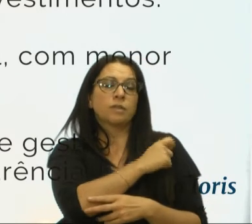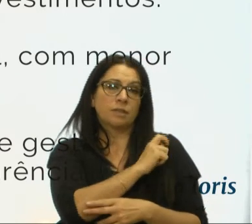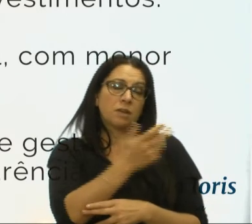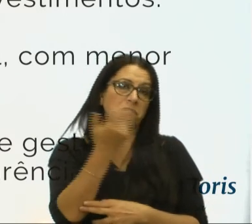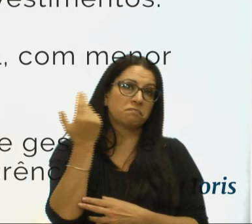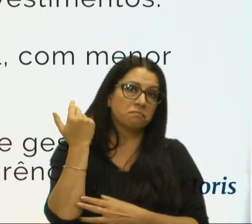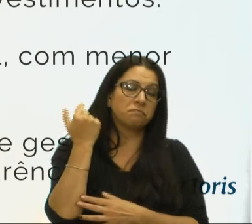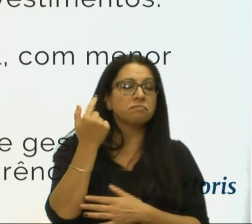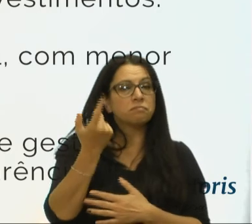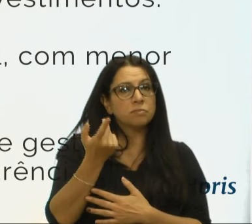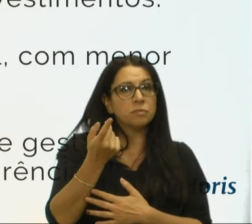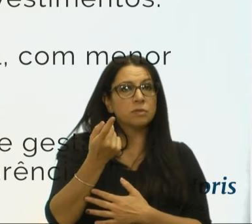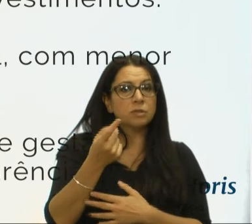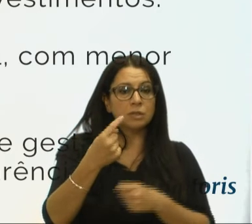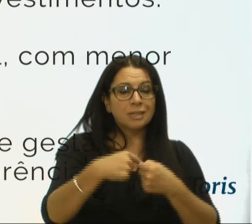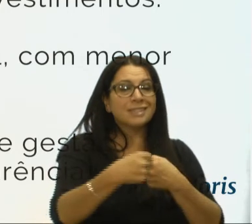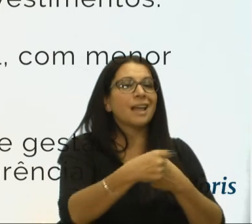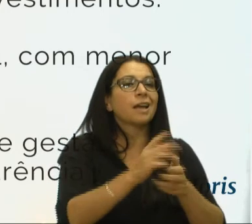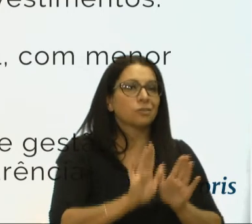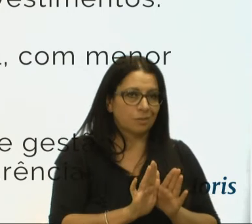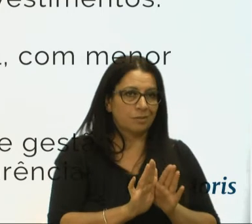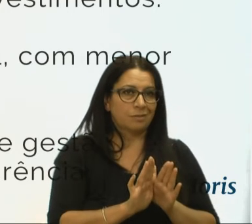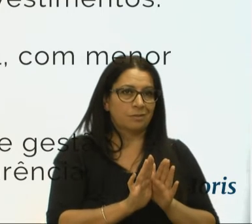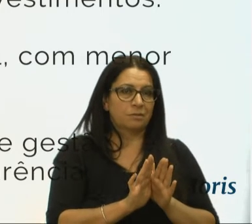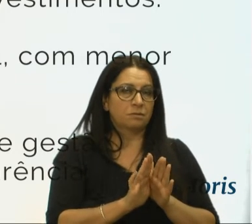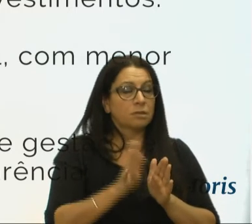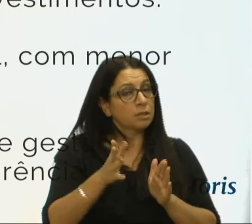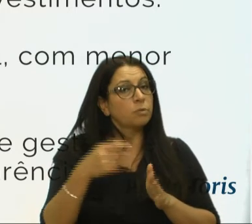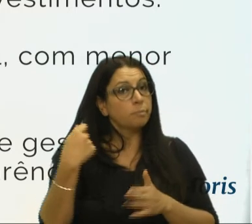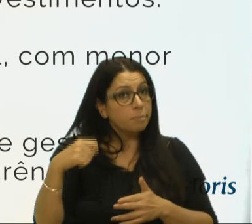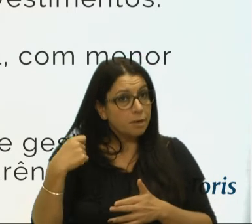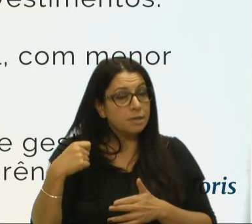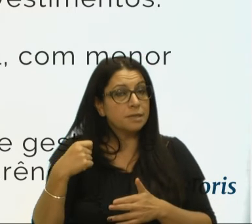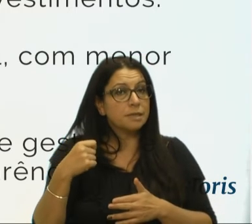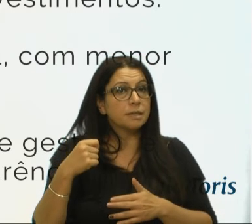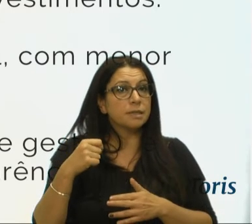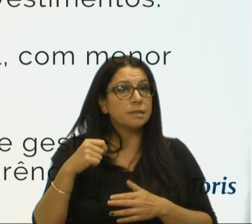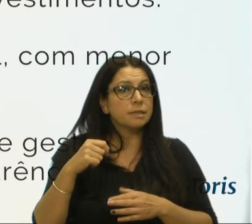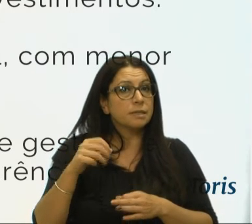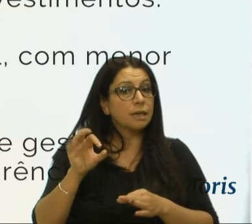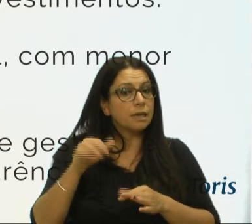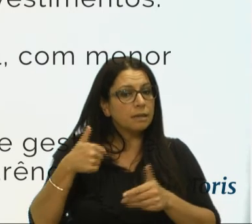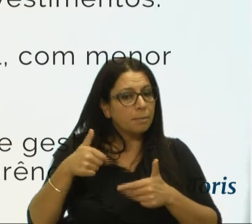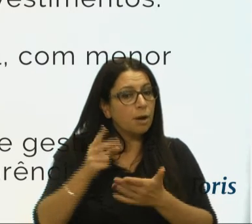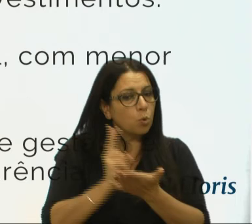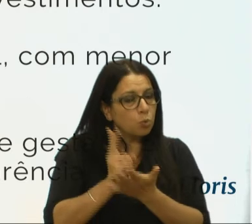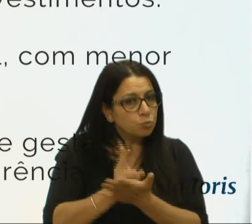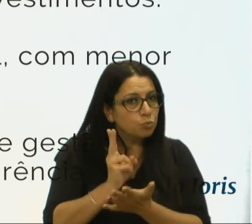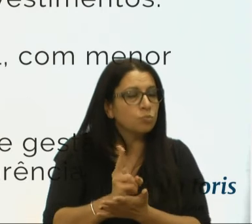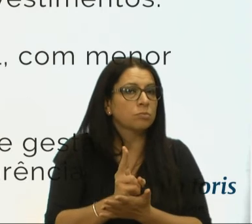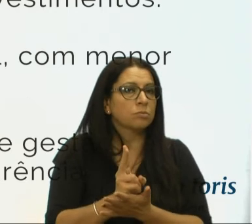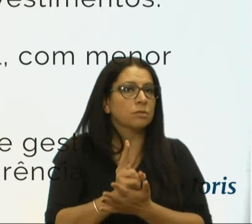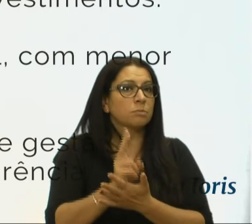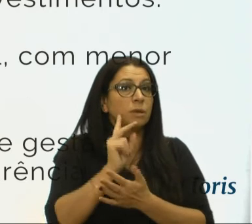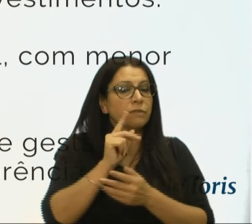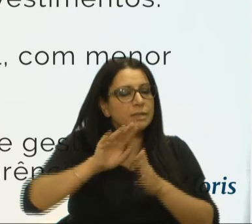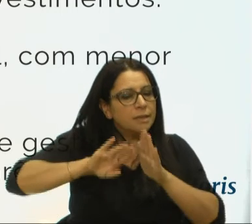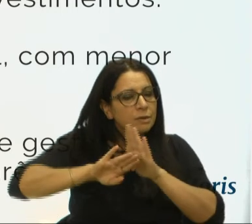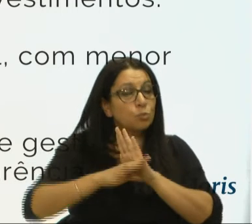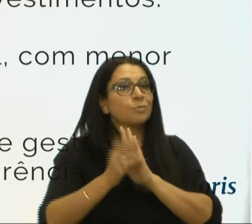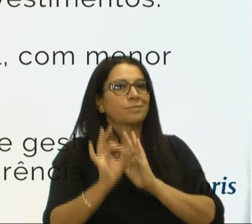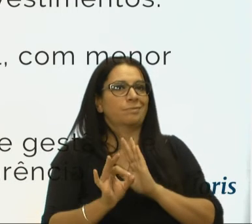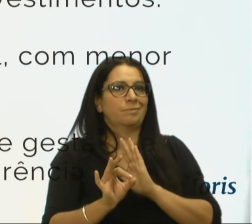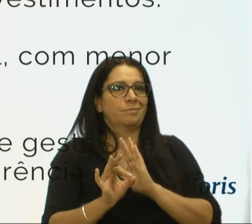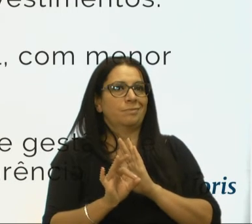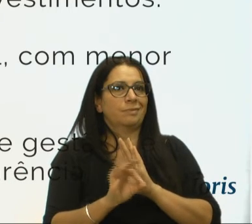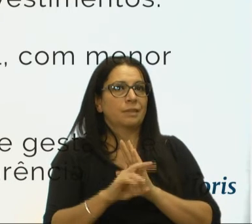mais propriamente nos municípios. Então, precisa ser trabalhado, continuar para haver essa adequação.